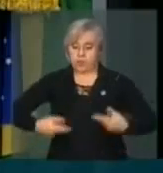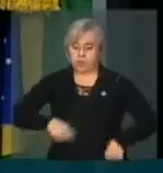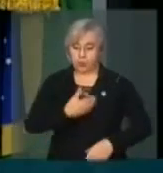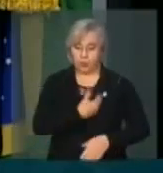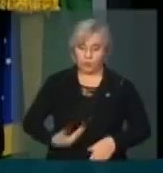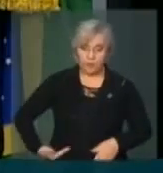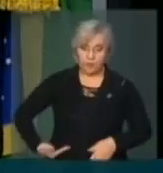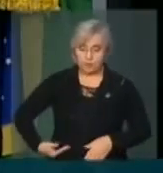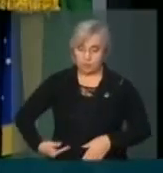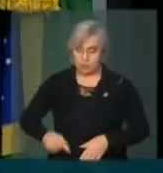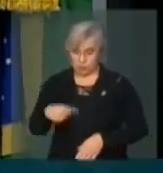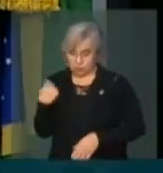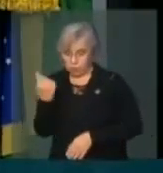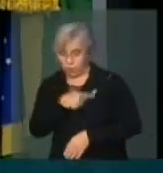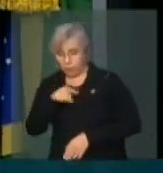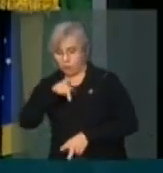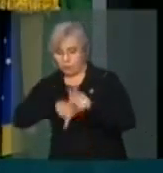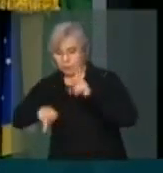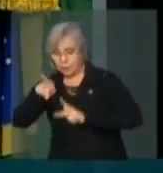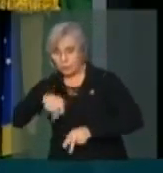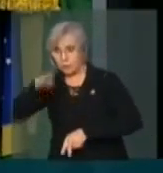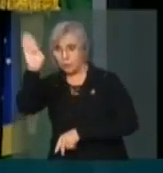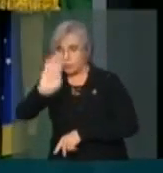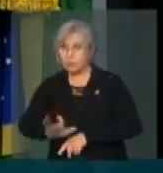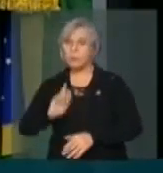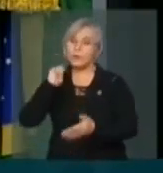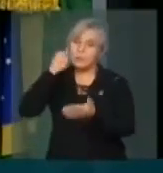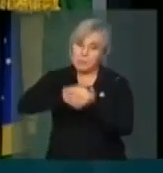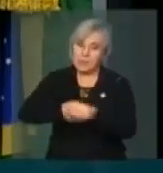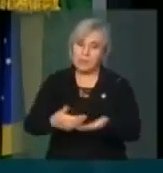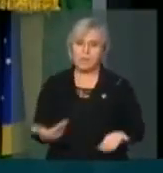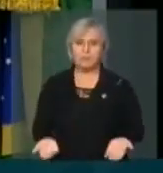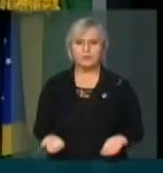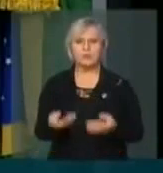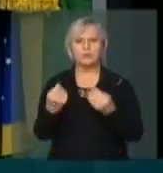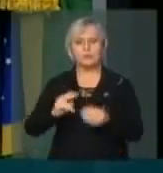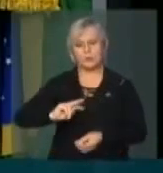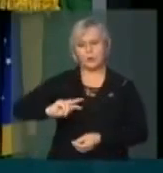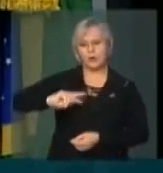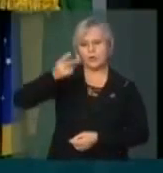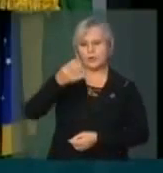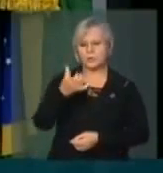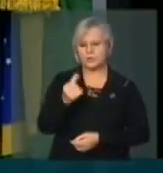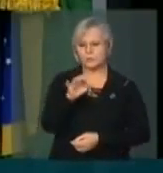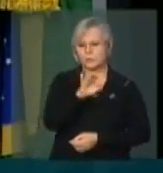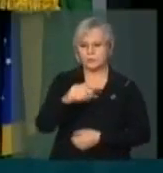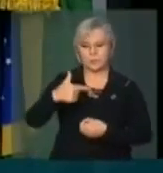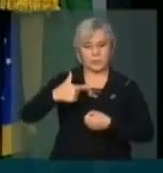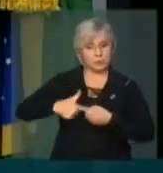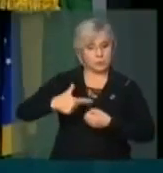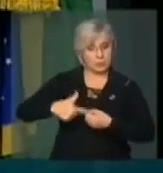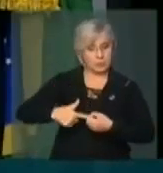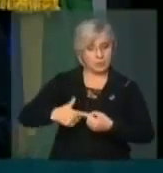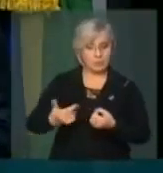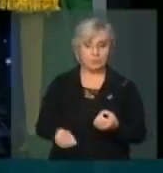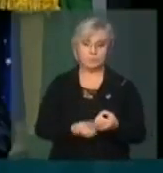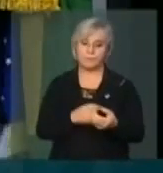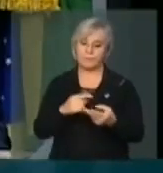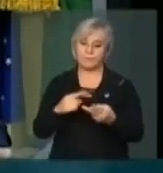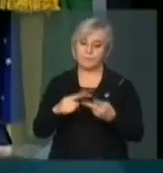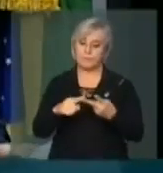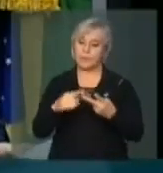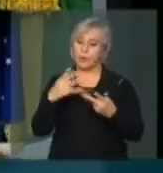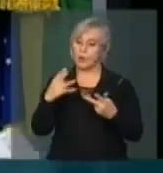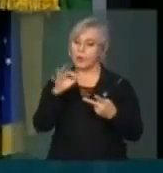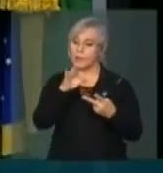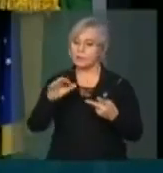povo brasileiro. Seja através de um reajuste de 6% da gasolina ou de